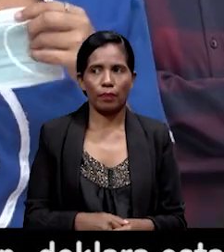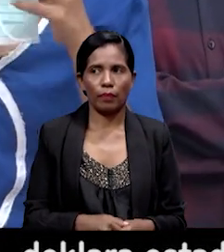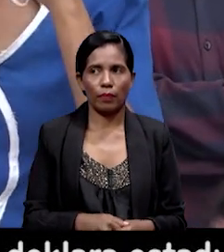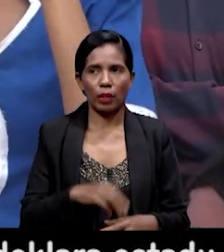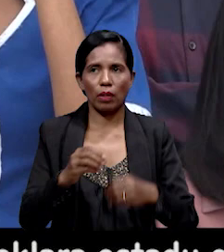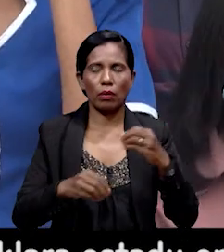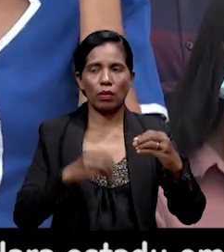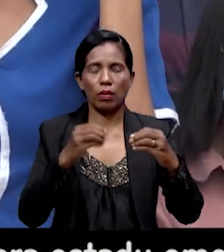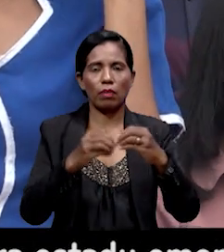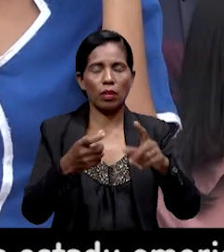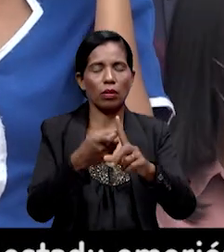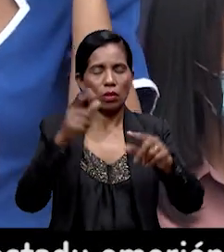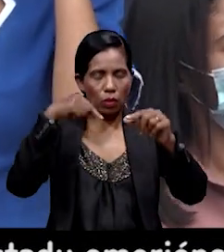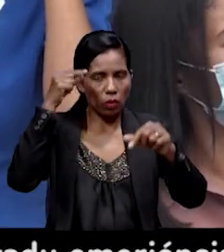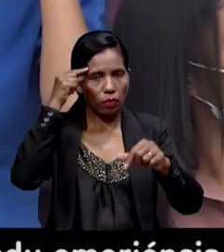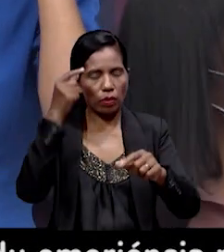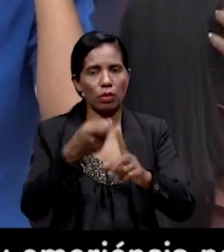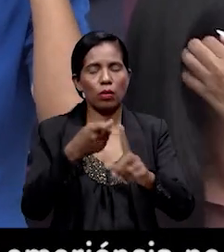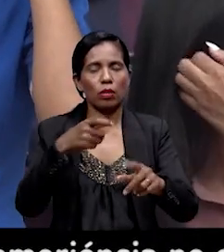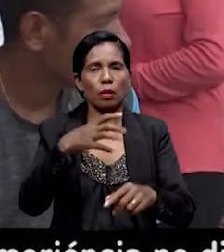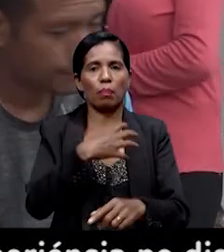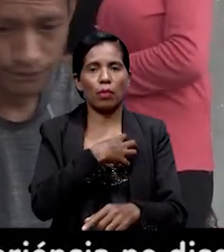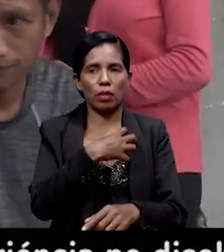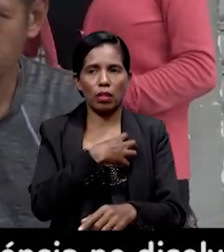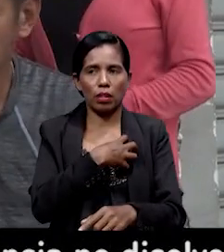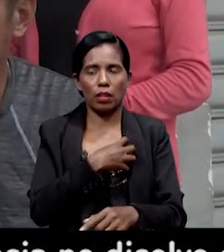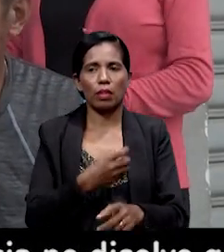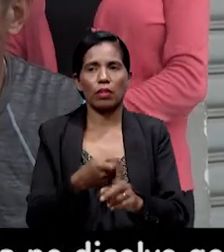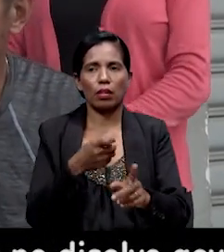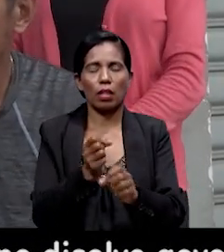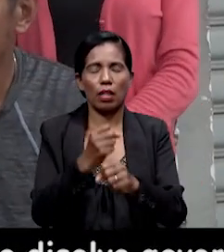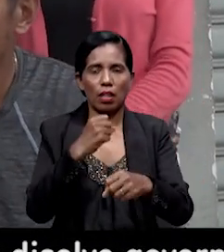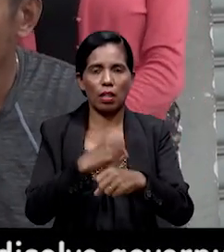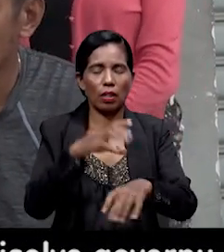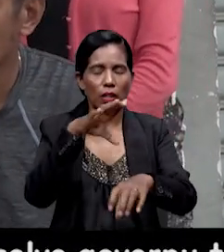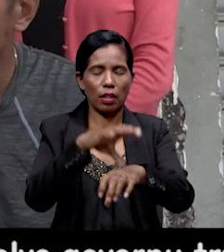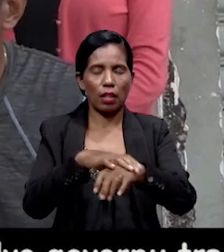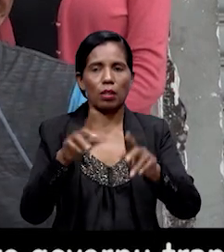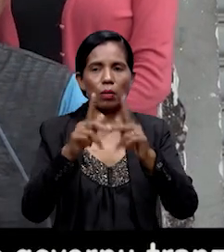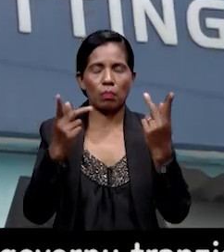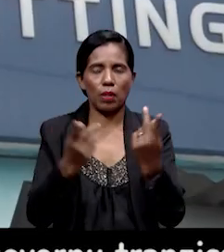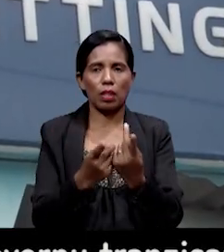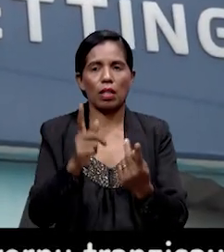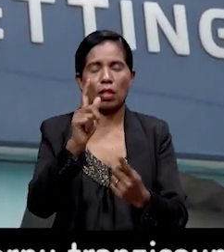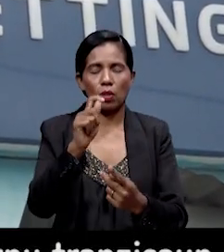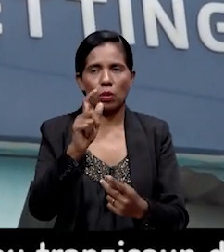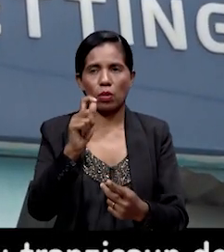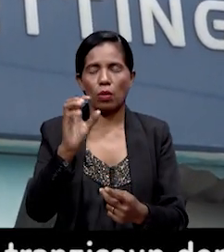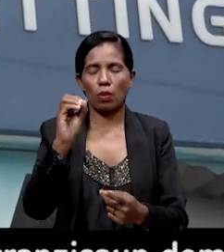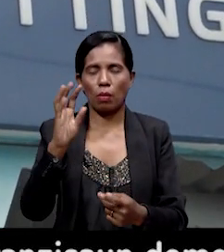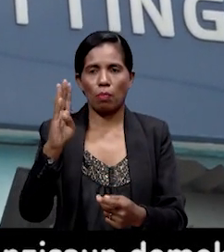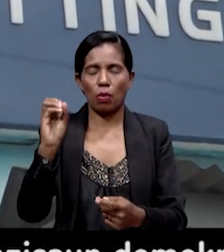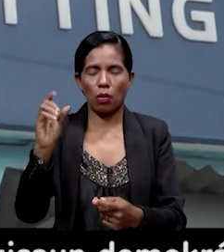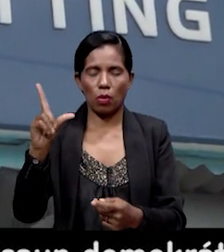Relação com a intervenção do governo, a polícia científica e identificação criminal, a busca da companhia totobola e a lorong rung sinen